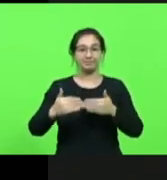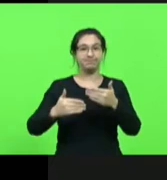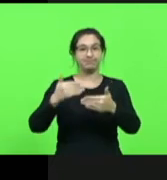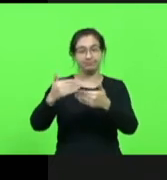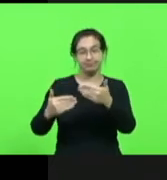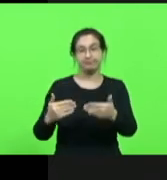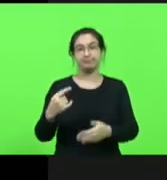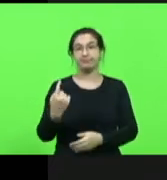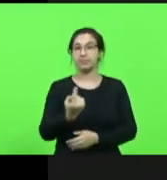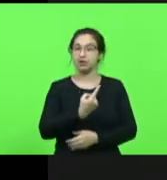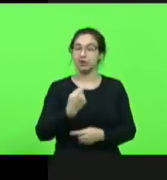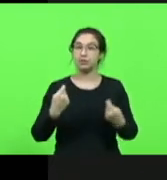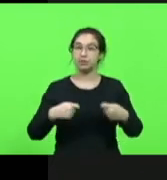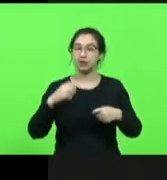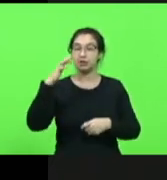nós estancarmos